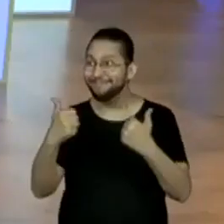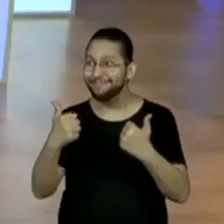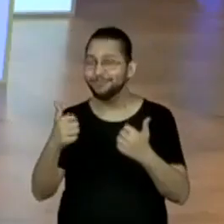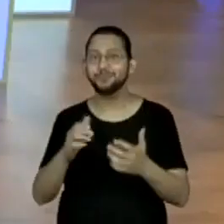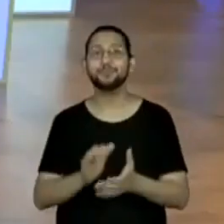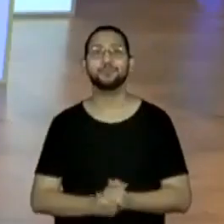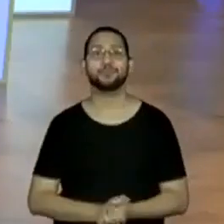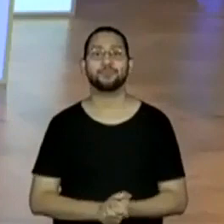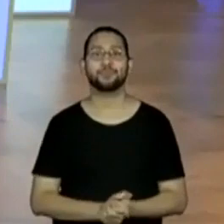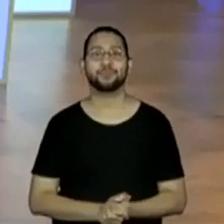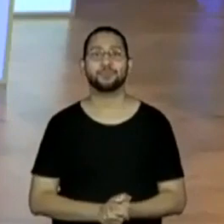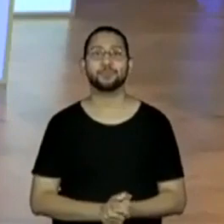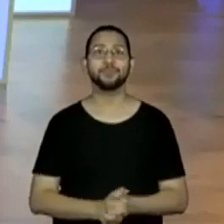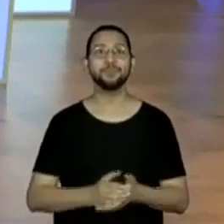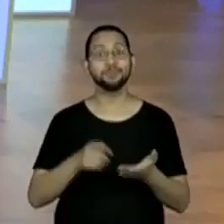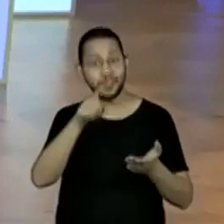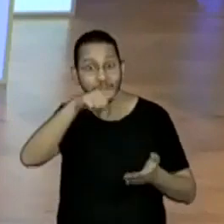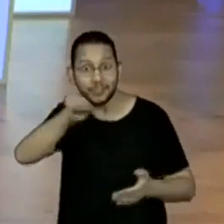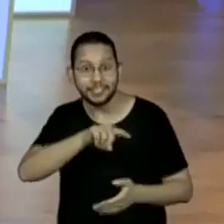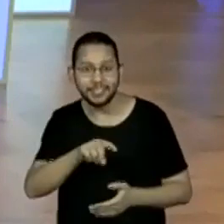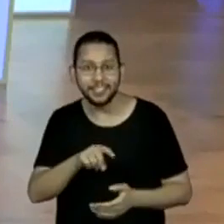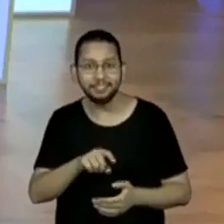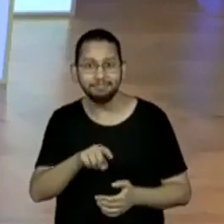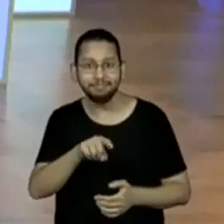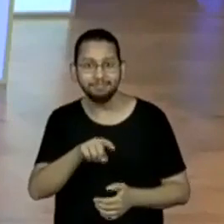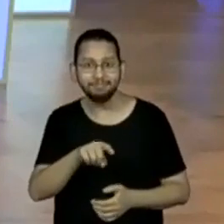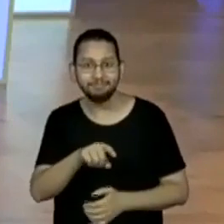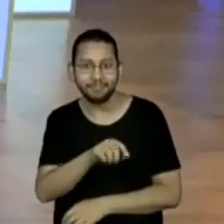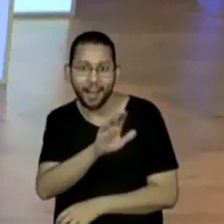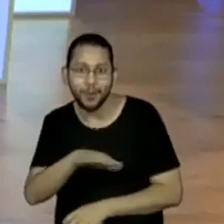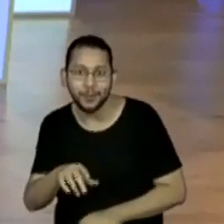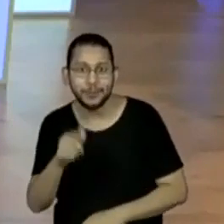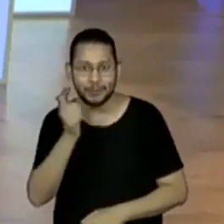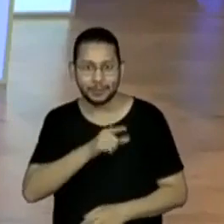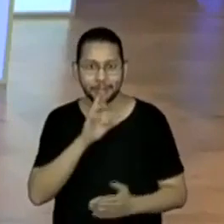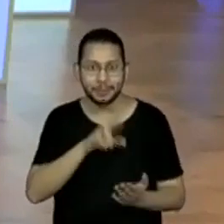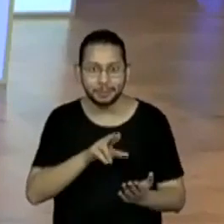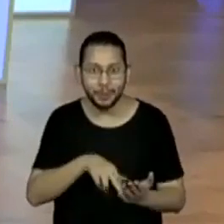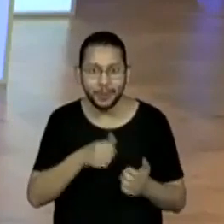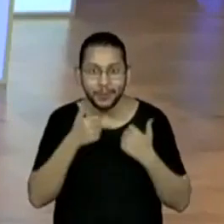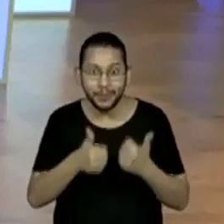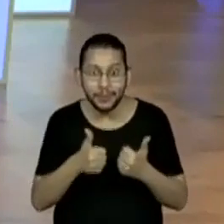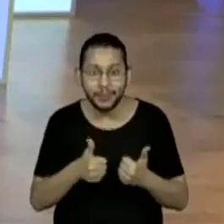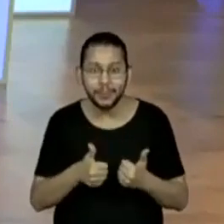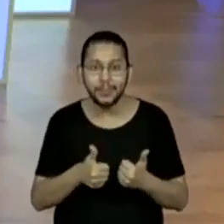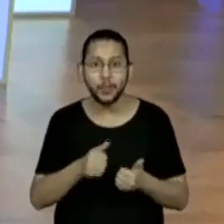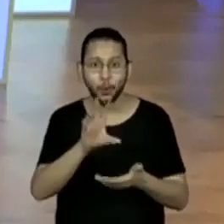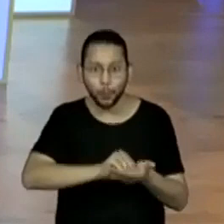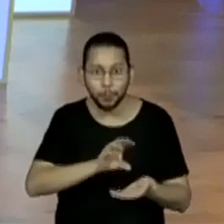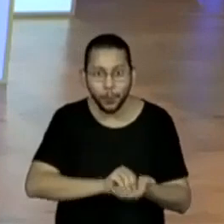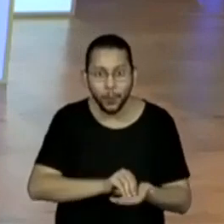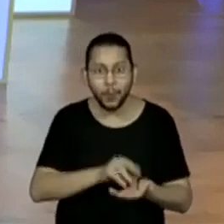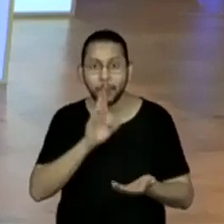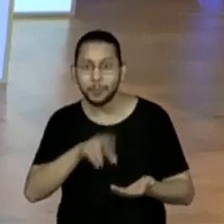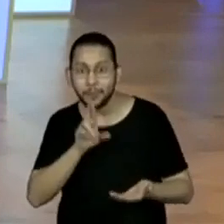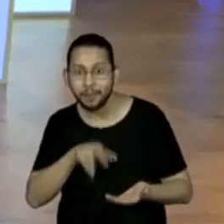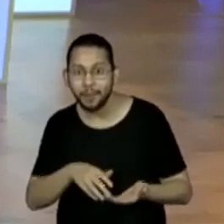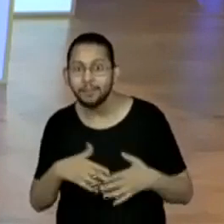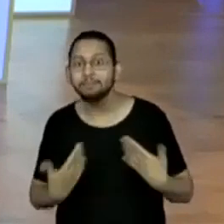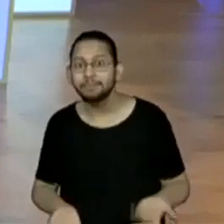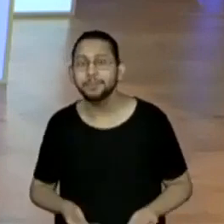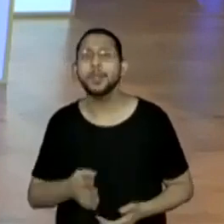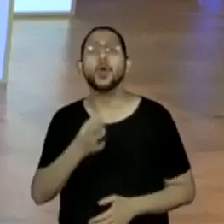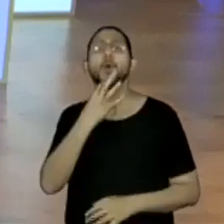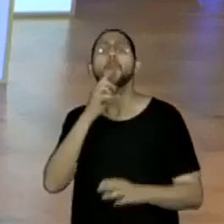gente, fizeram a atividade? Vamos olhar os comentários? E aí, quem já ouviu falar